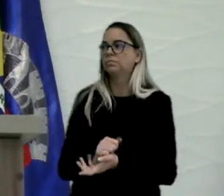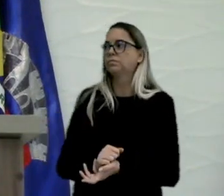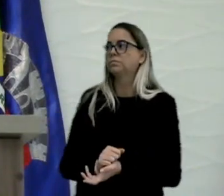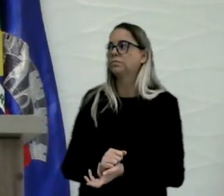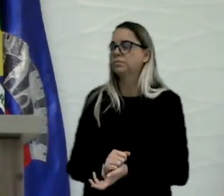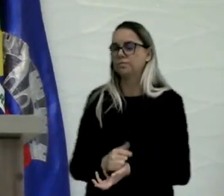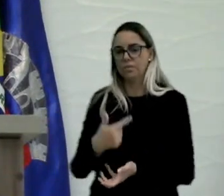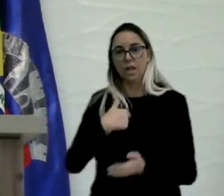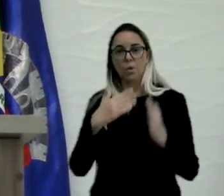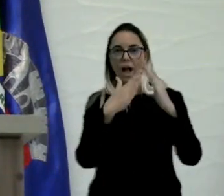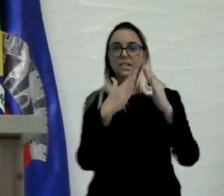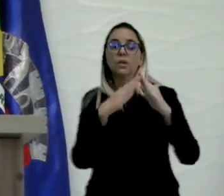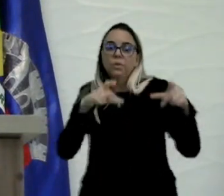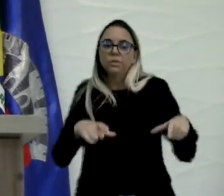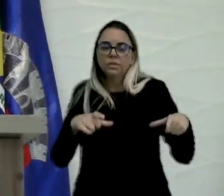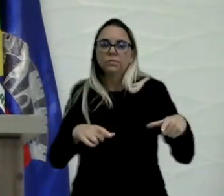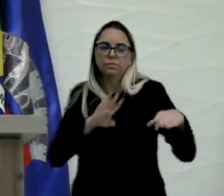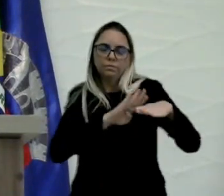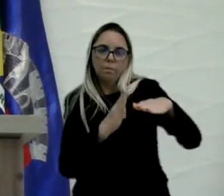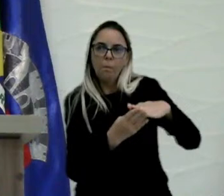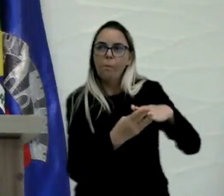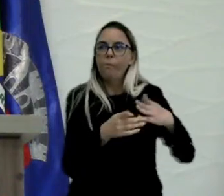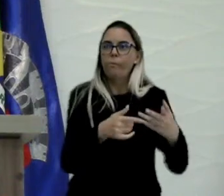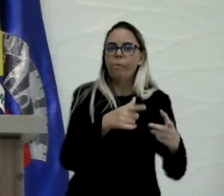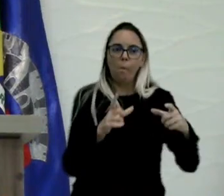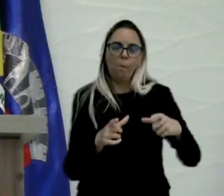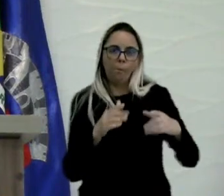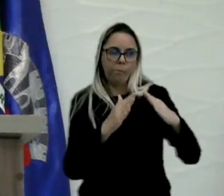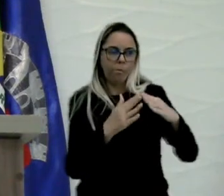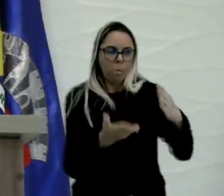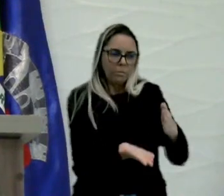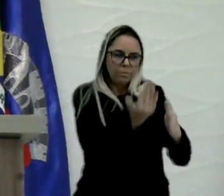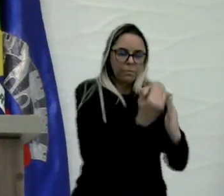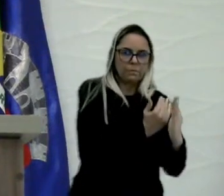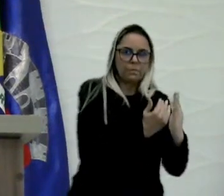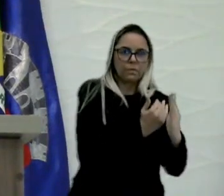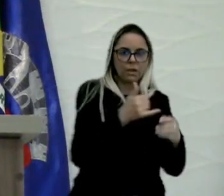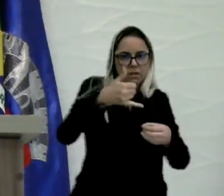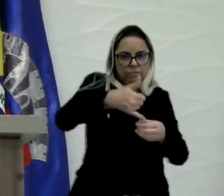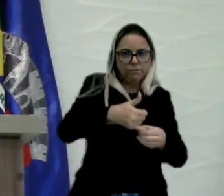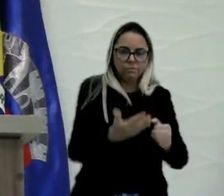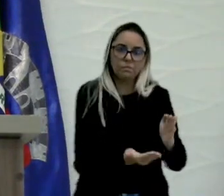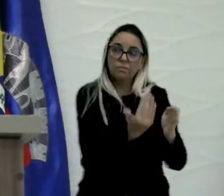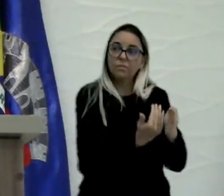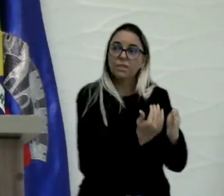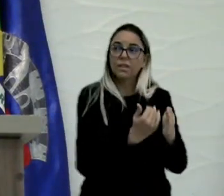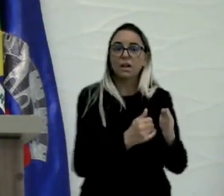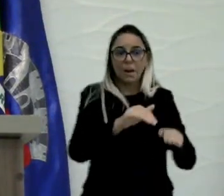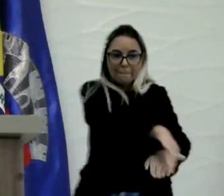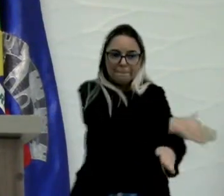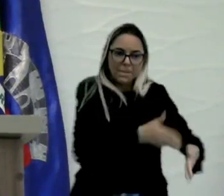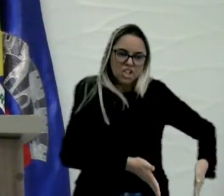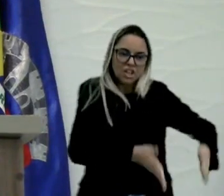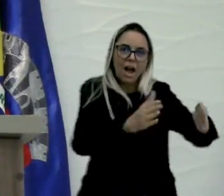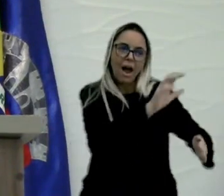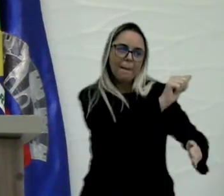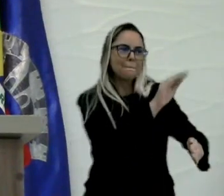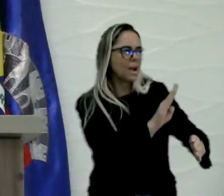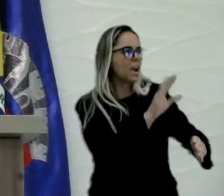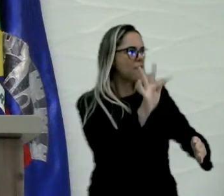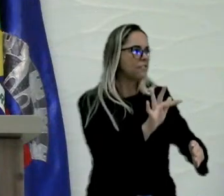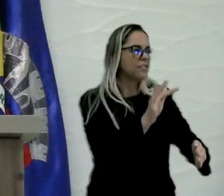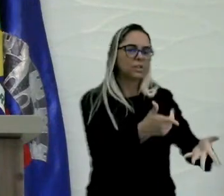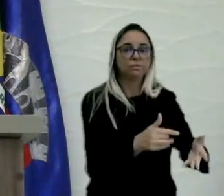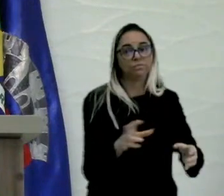eu moro ali el jar atrás do F Presidente passar ali então quando você chega ali de